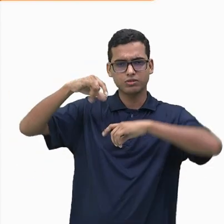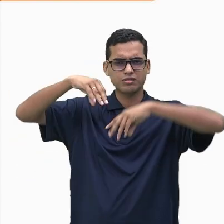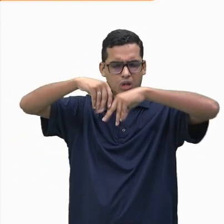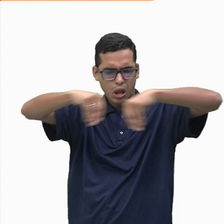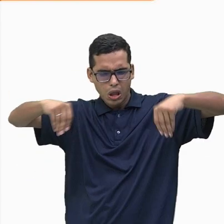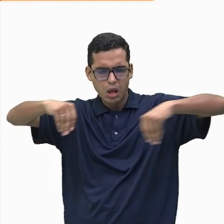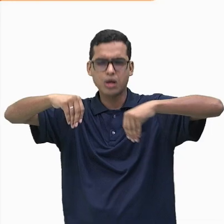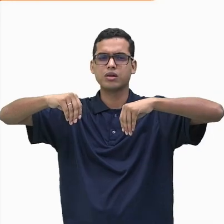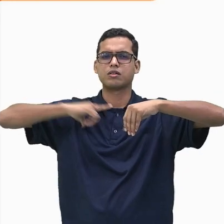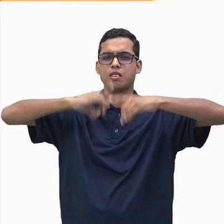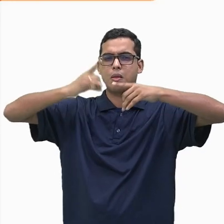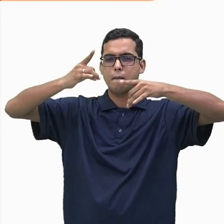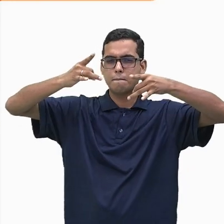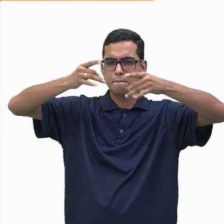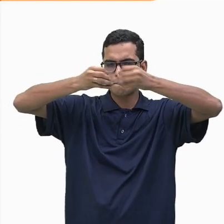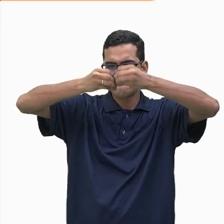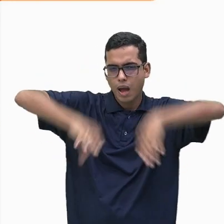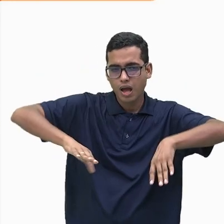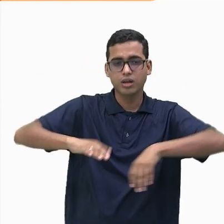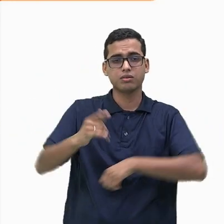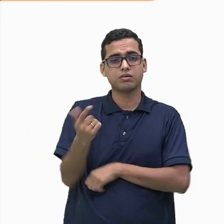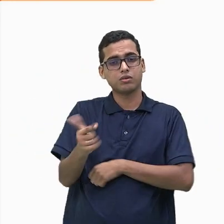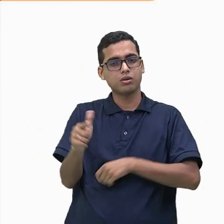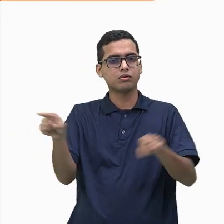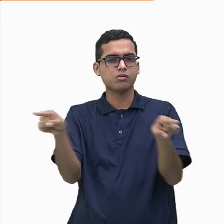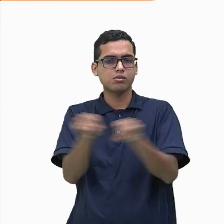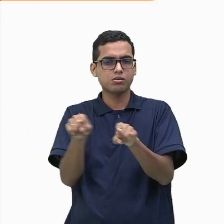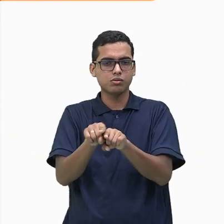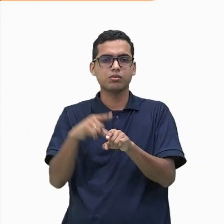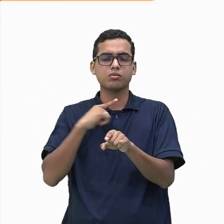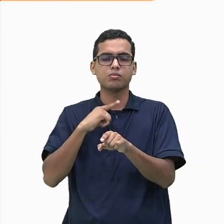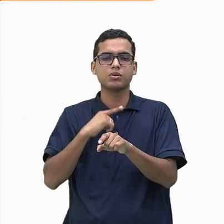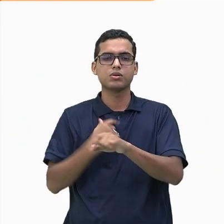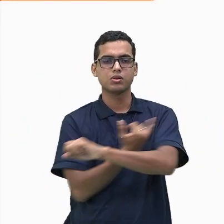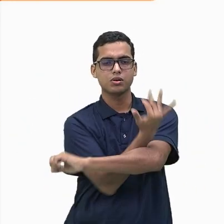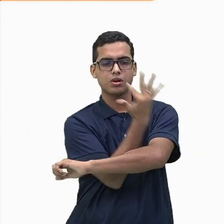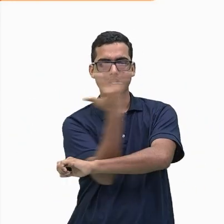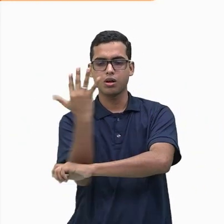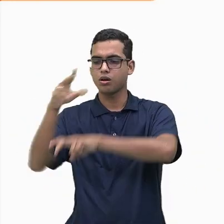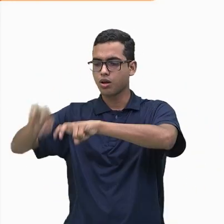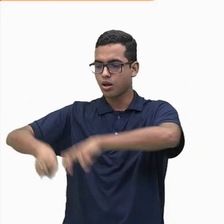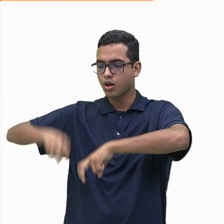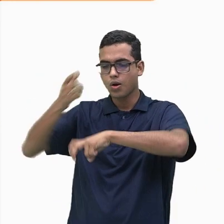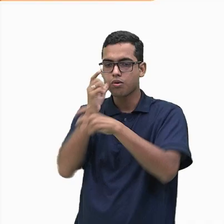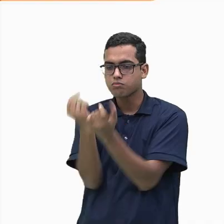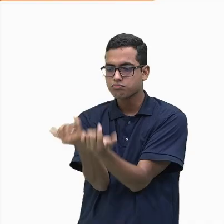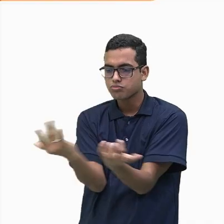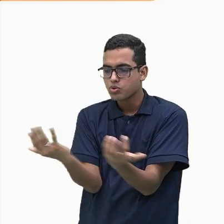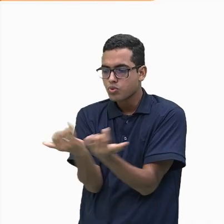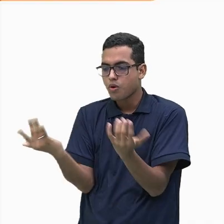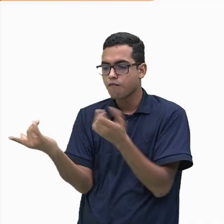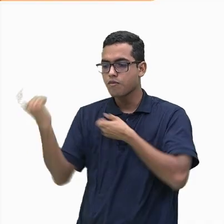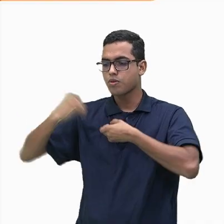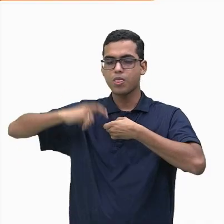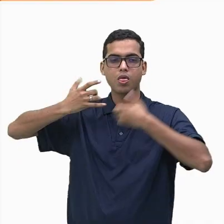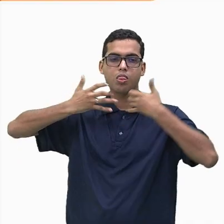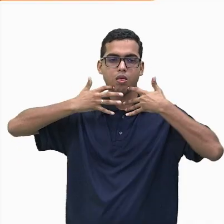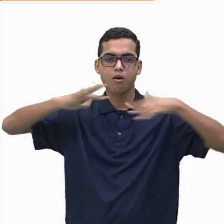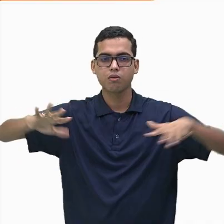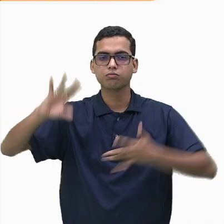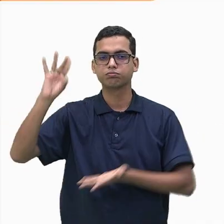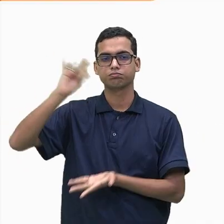florestais elas tivessem um tempo, né, para se regenerar naturalmente. Então, isso acaba marcando muito os povos indígenas no